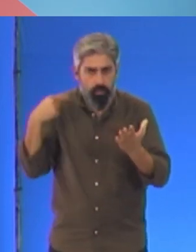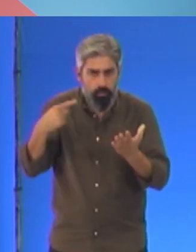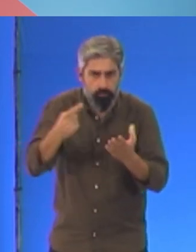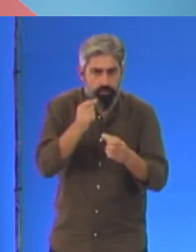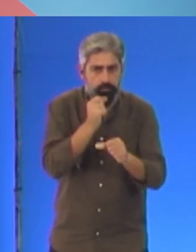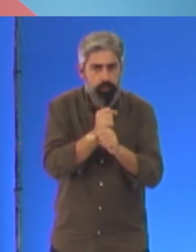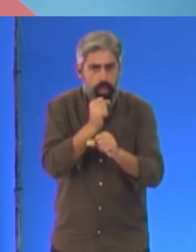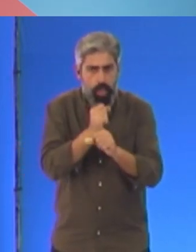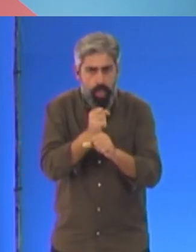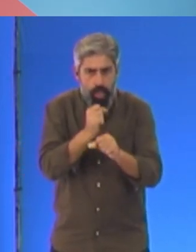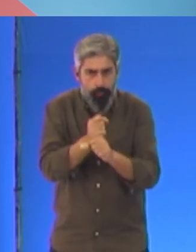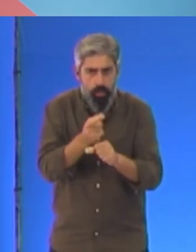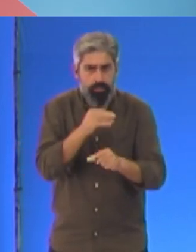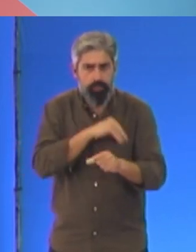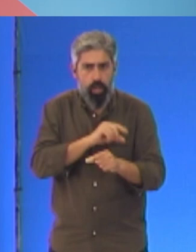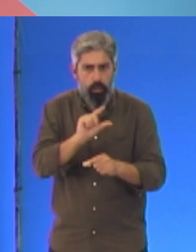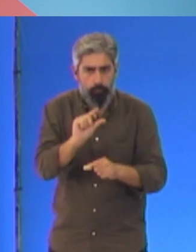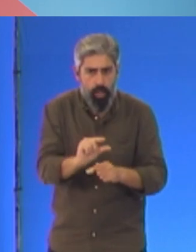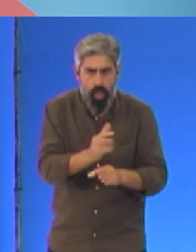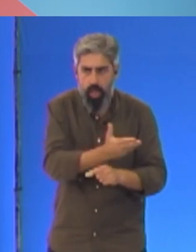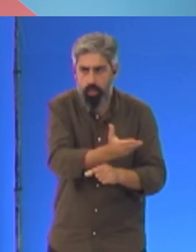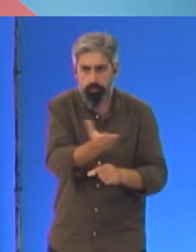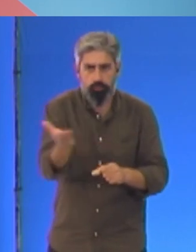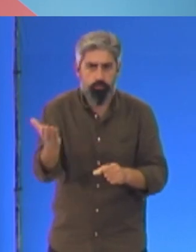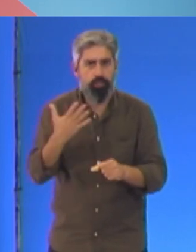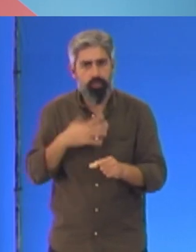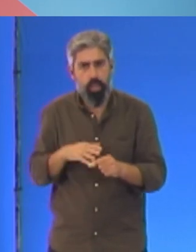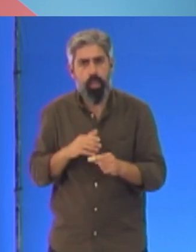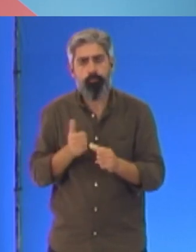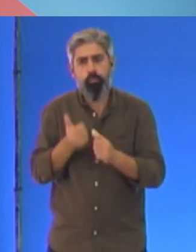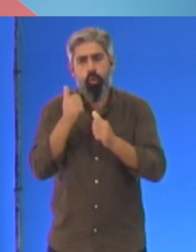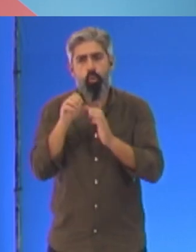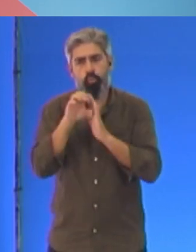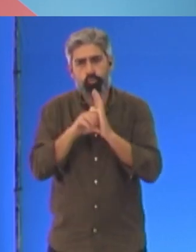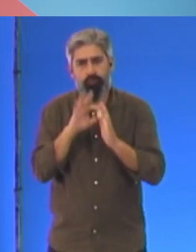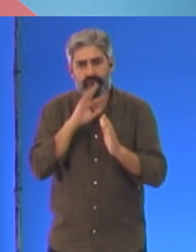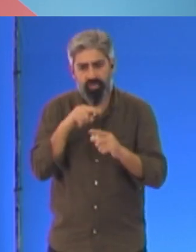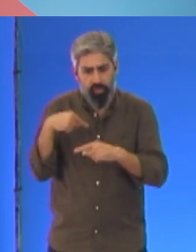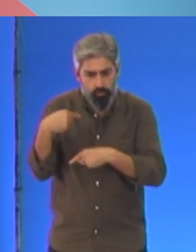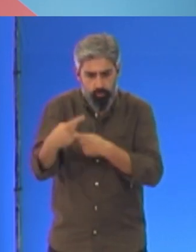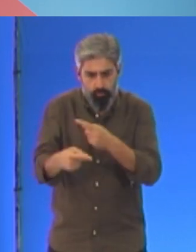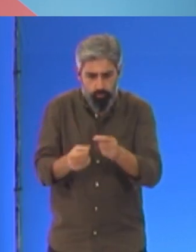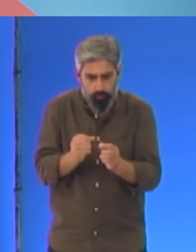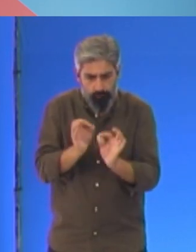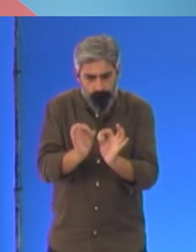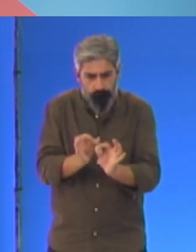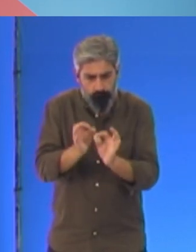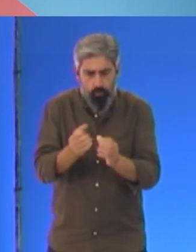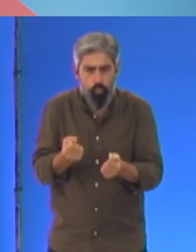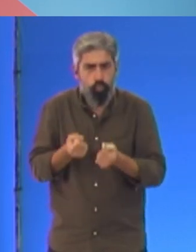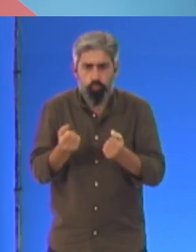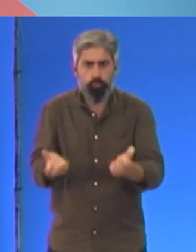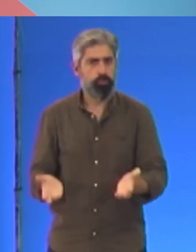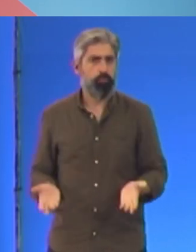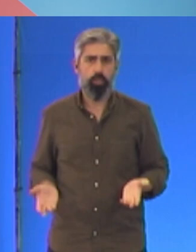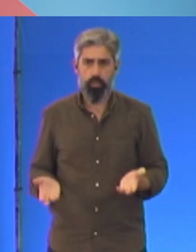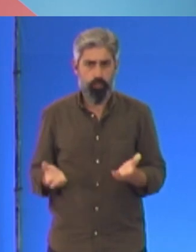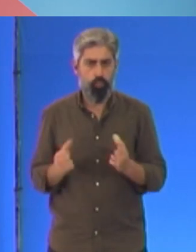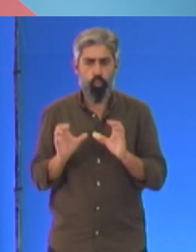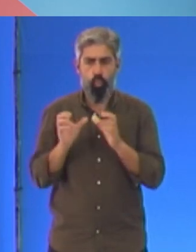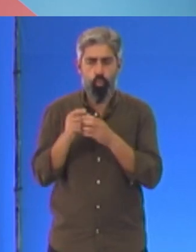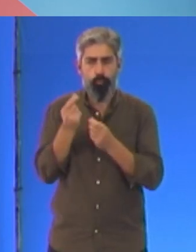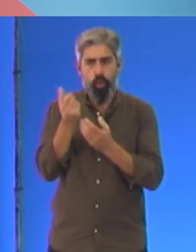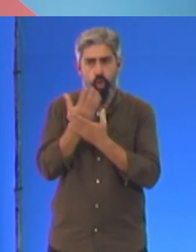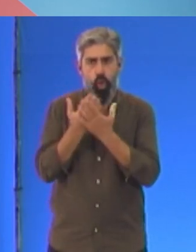quem trabalha e tem salários baixos que quer dar melhores condições devido aos seus filhos e não consegue lá chegar nos grupos